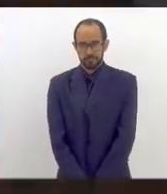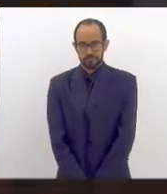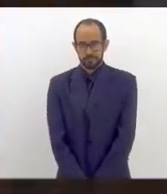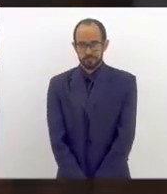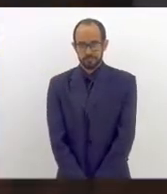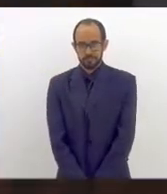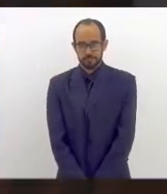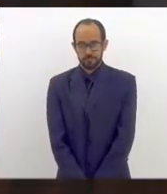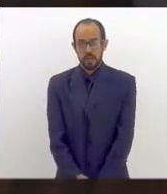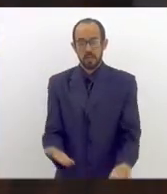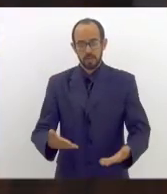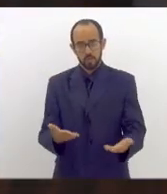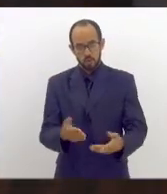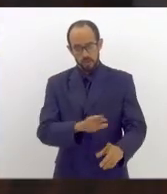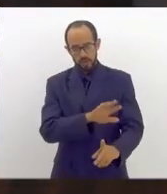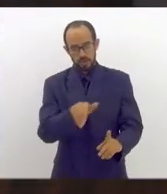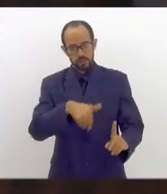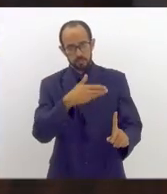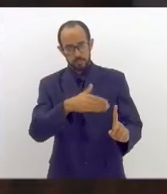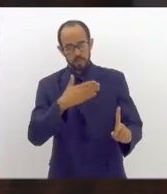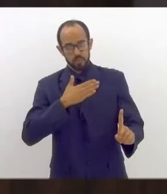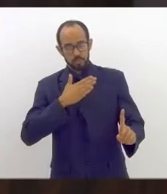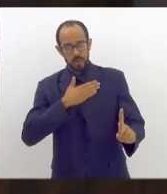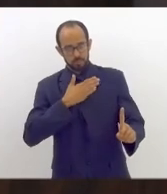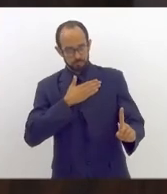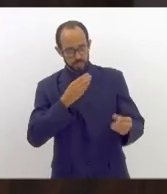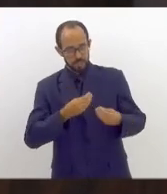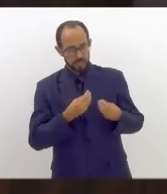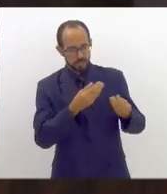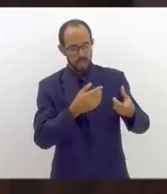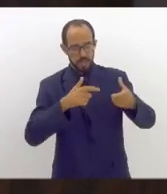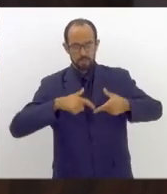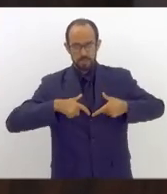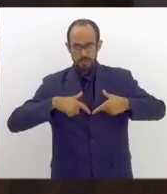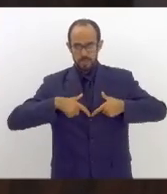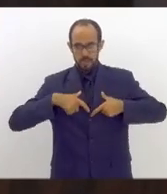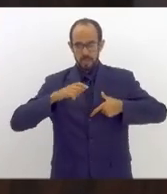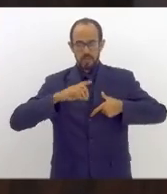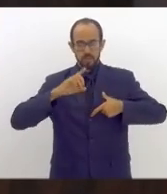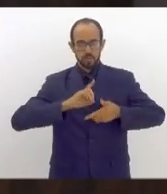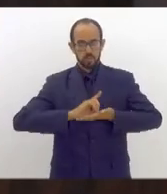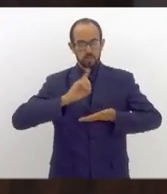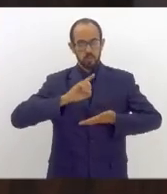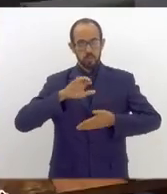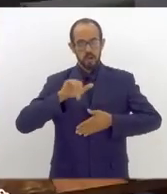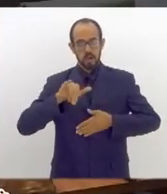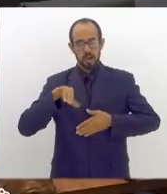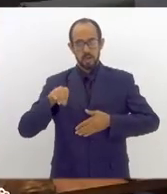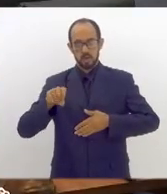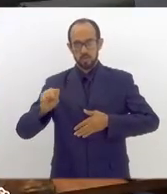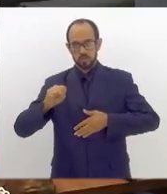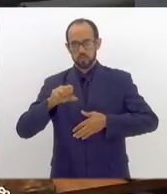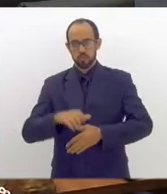Agora eu tenho uma honra de entregar a medalha Tiradentes ao Desembargador Dr Carlos Santos de Oliveira